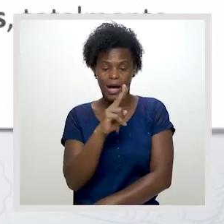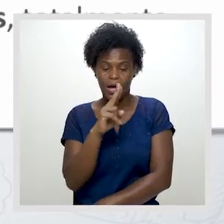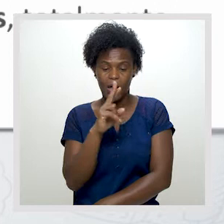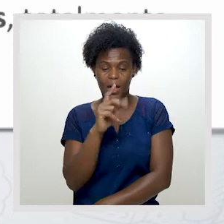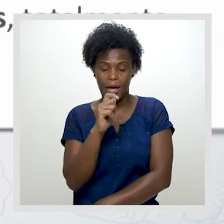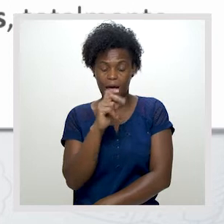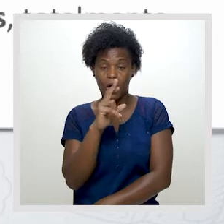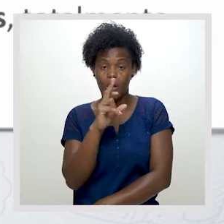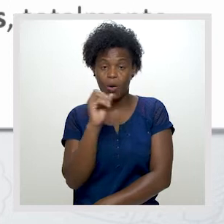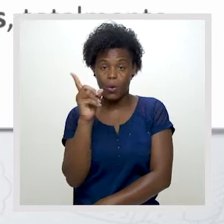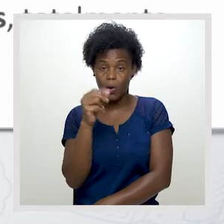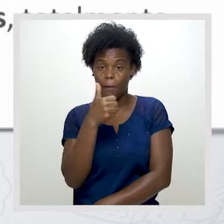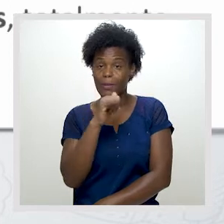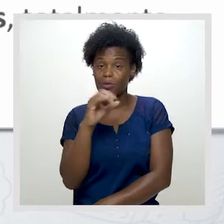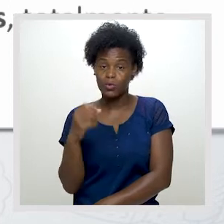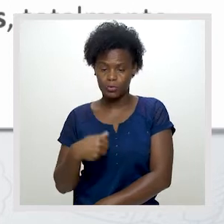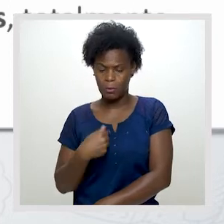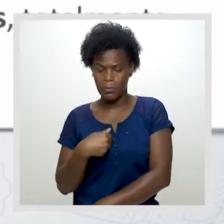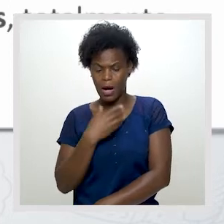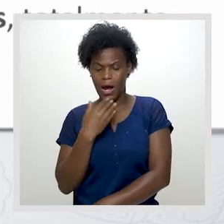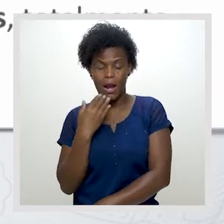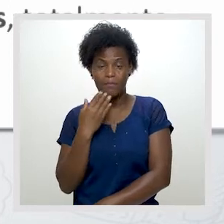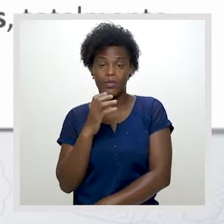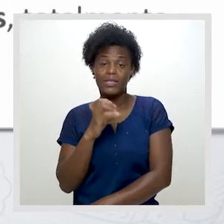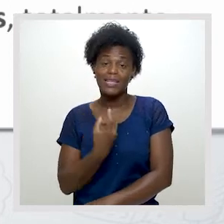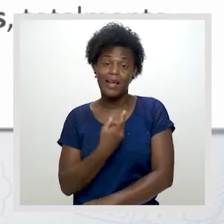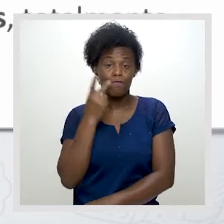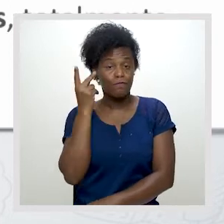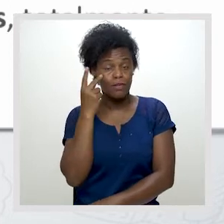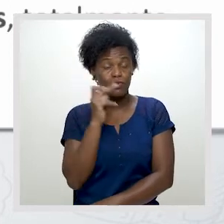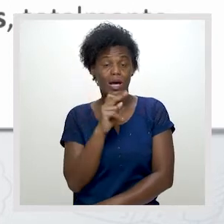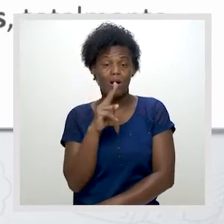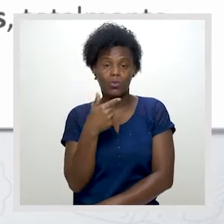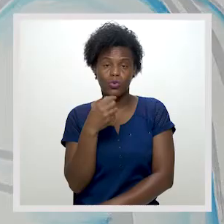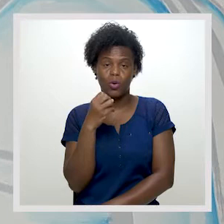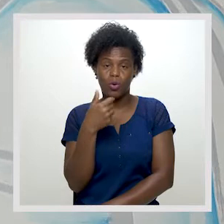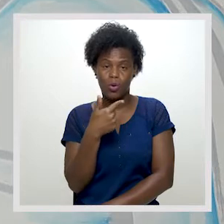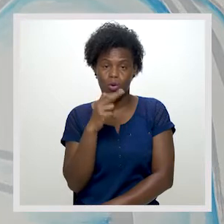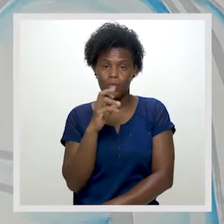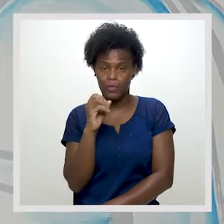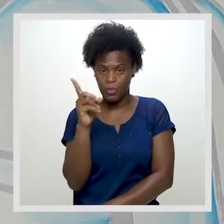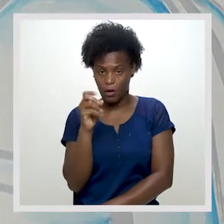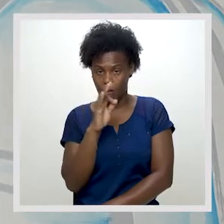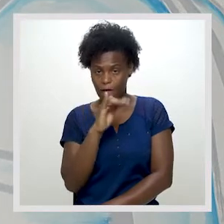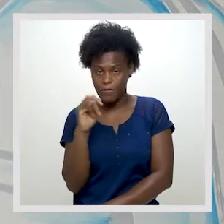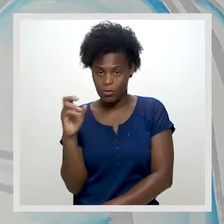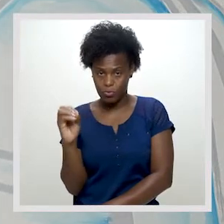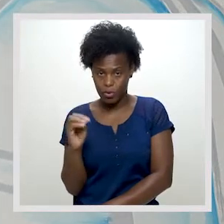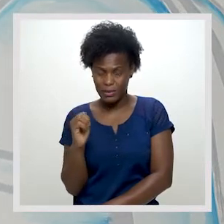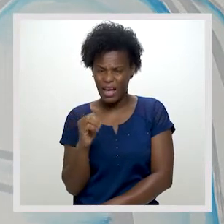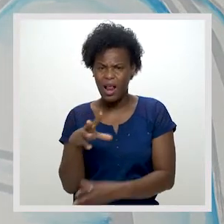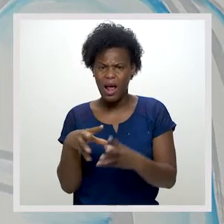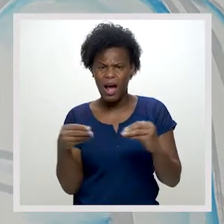totalmente dependentes dos seres vivos autotróficos. Como eu tinha vos dito, as algas